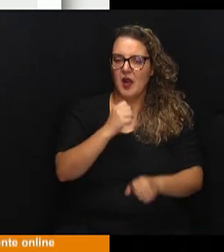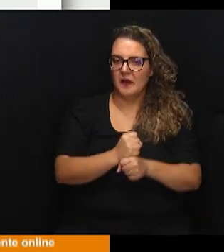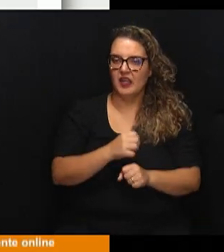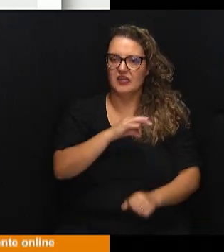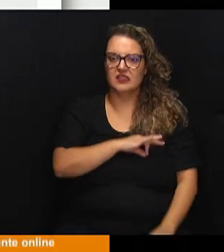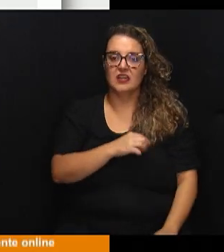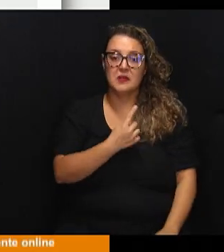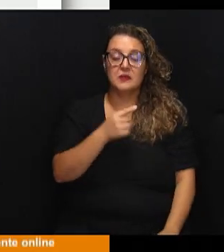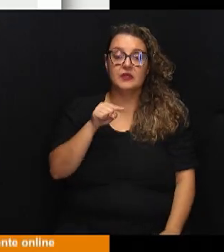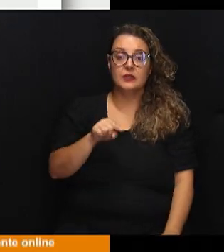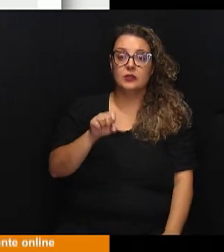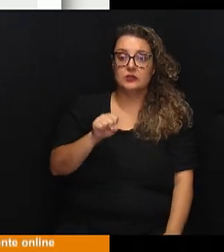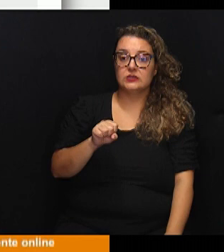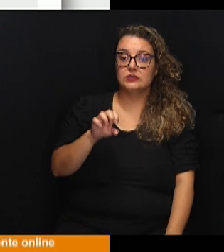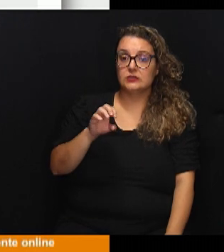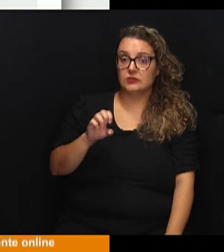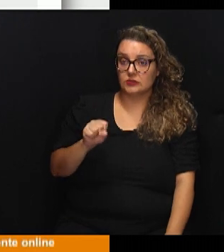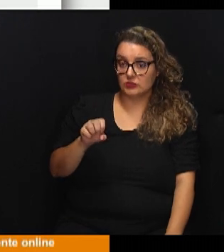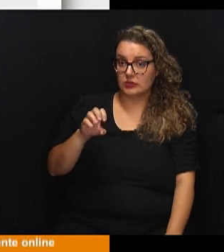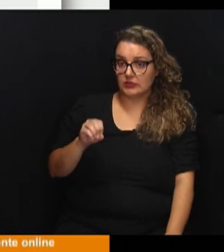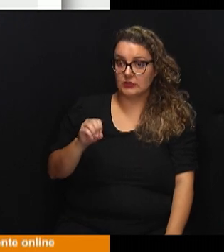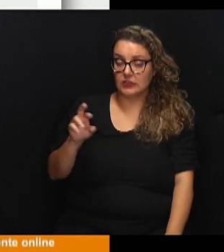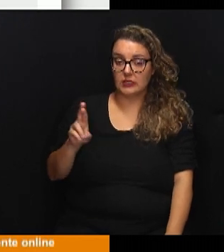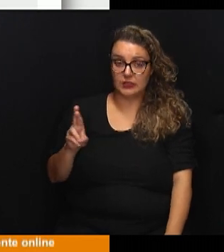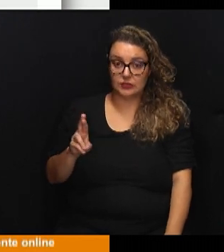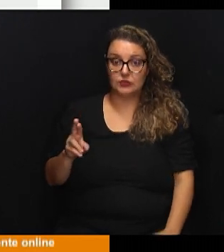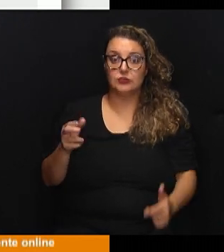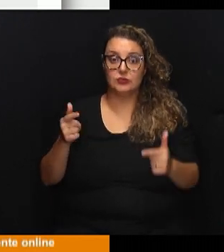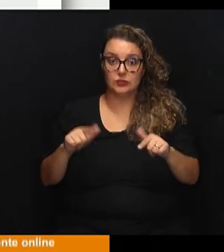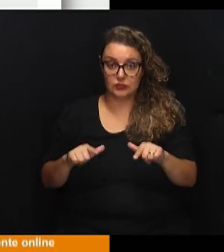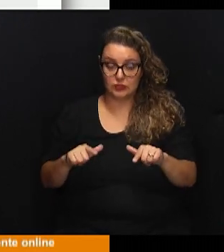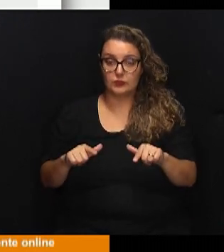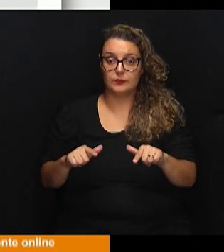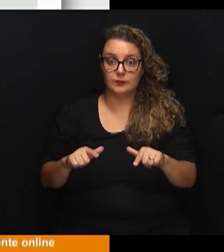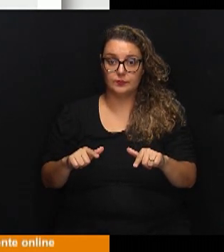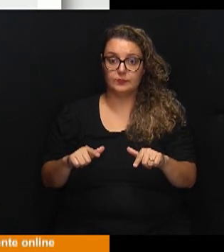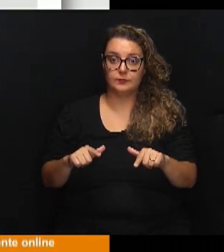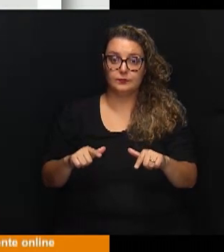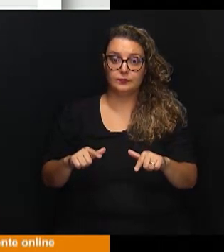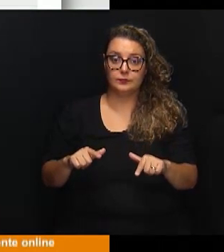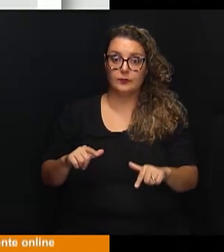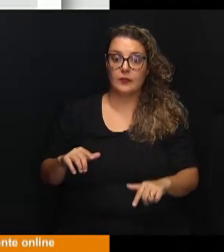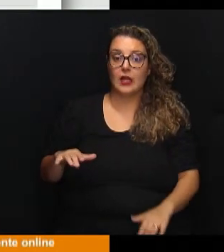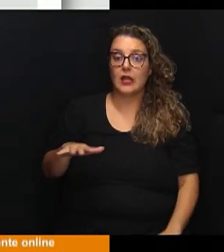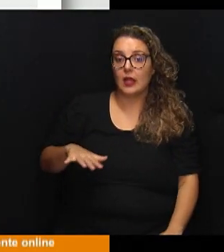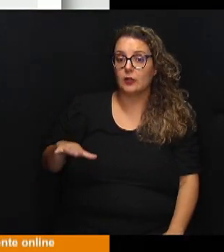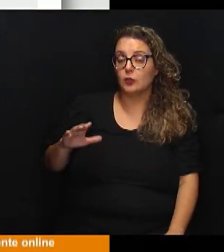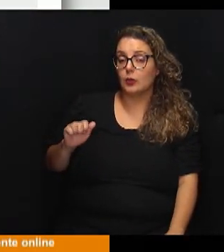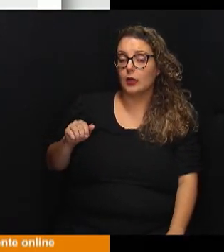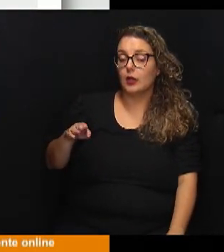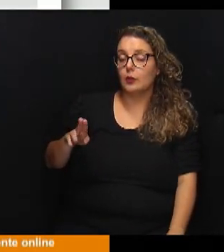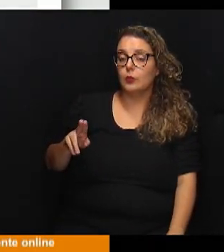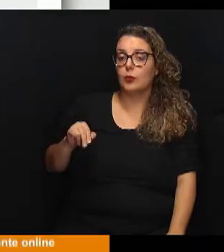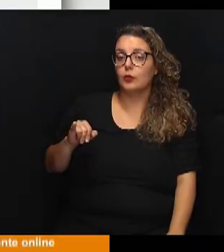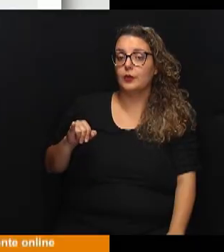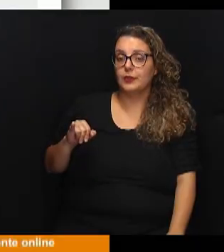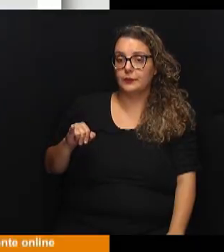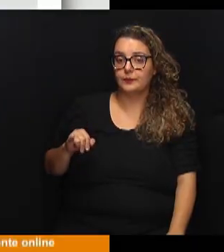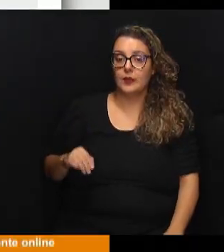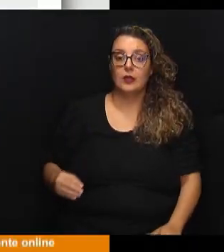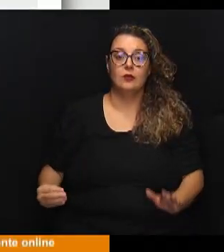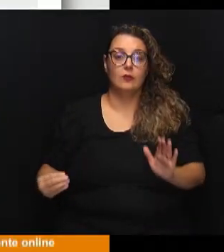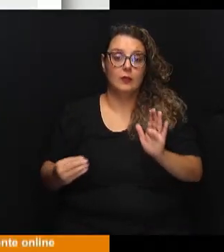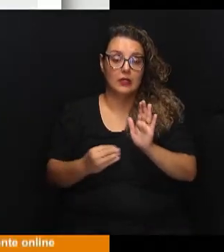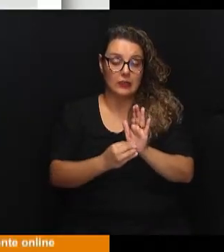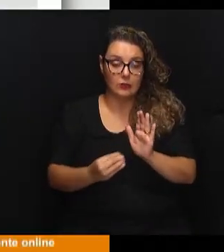R$ 1.880 e o estabelecimento fica no Cambuí. Eu já vou então para a última